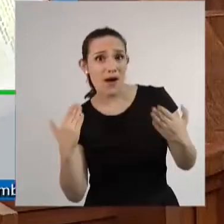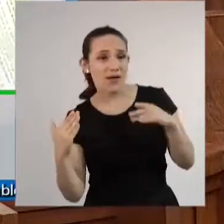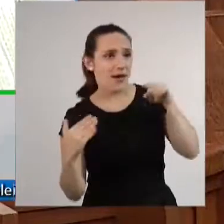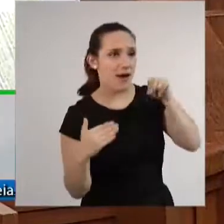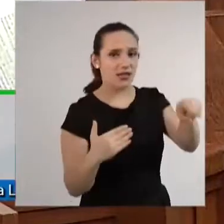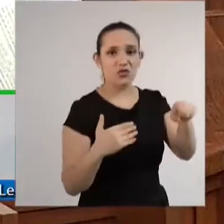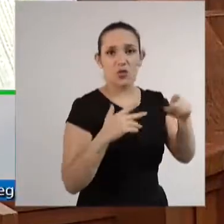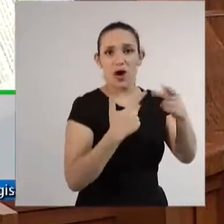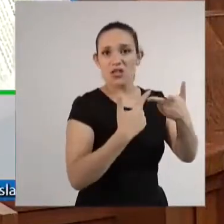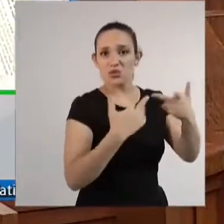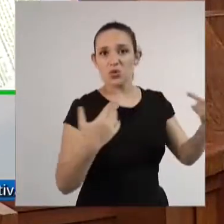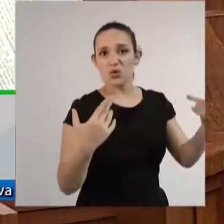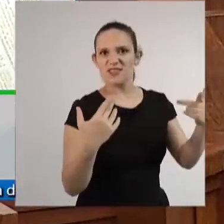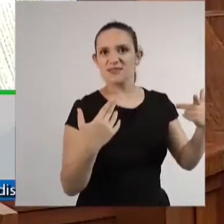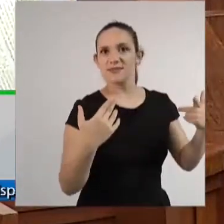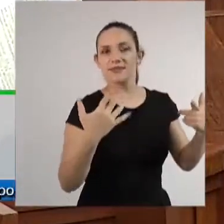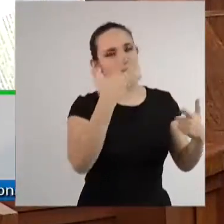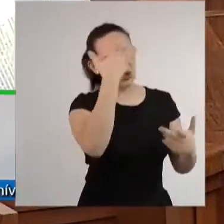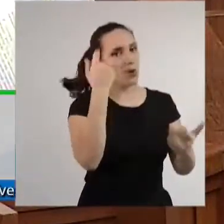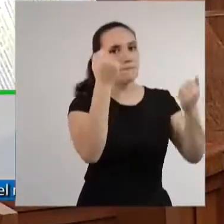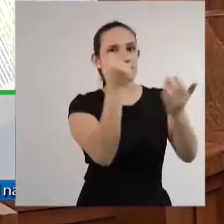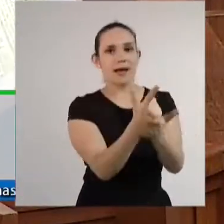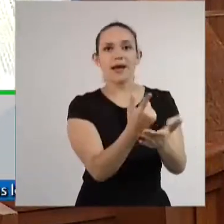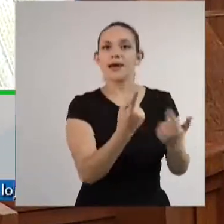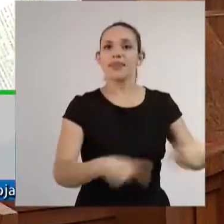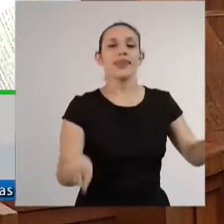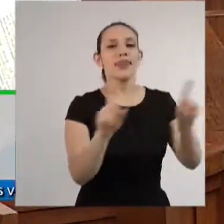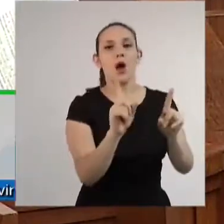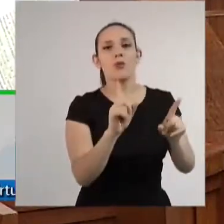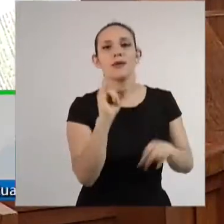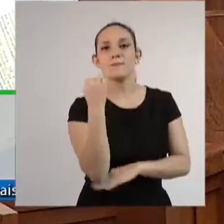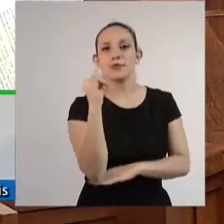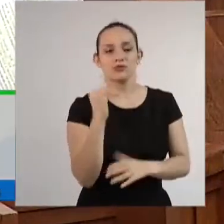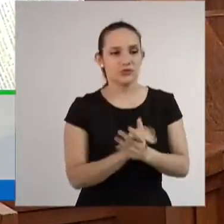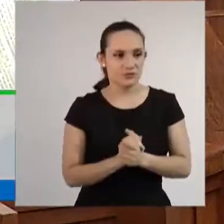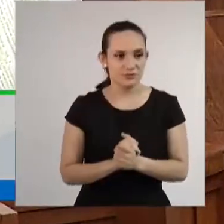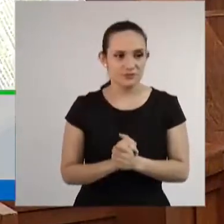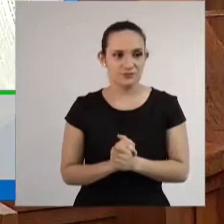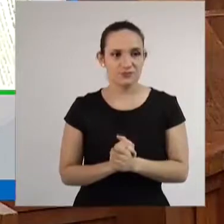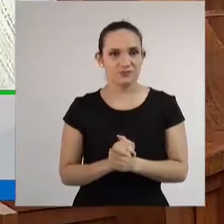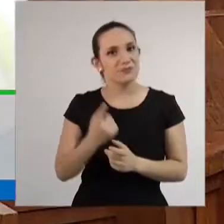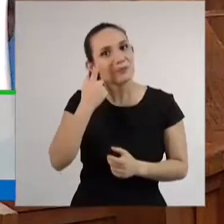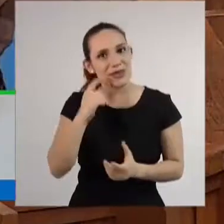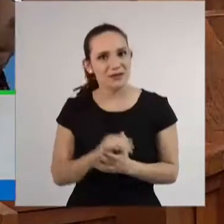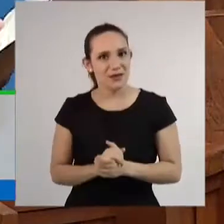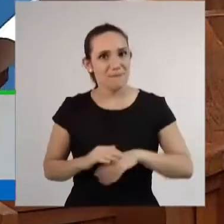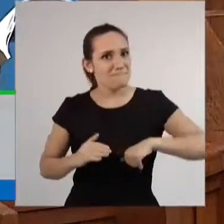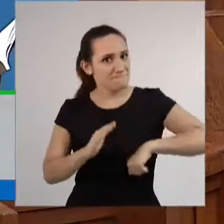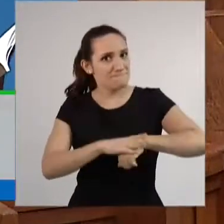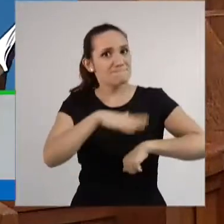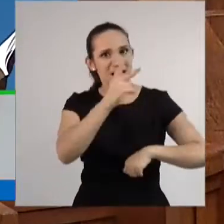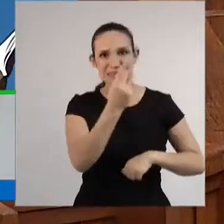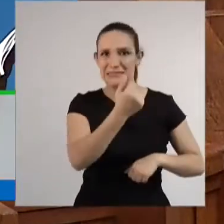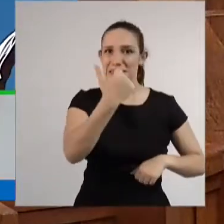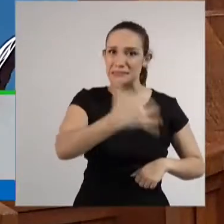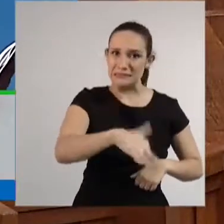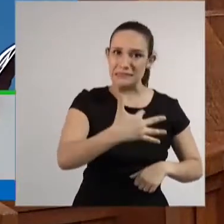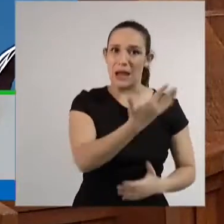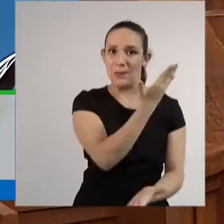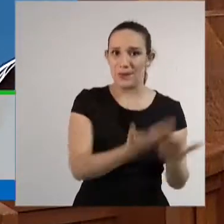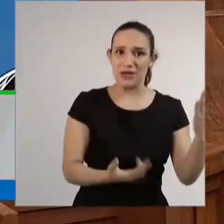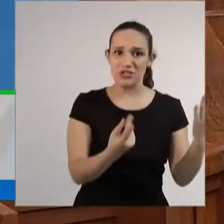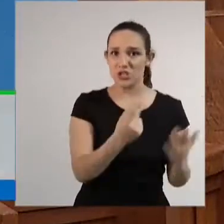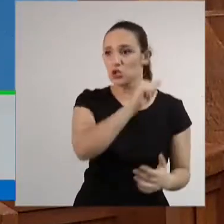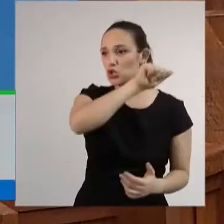governo federal gastou em 2014 com saúde, educação, assistência social, transporte, ciência e